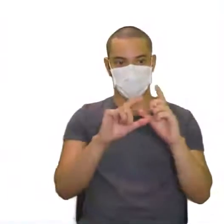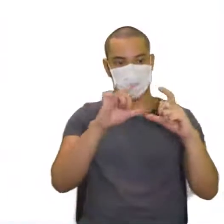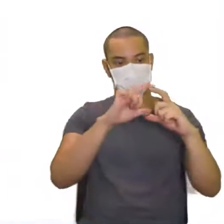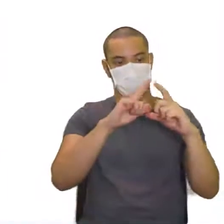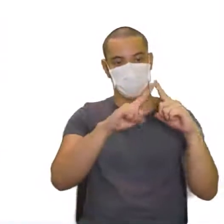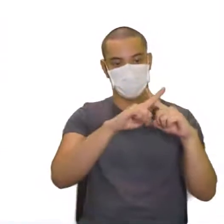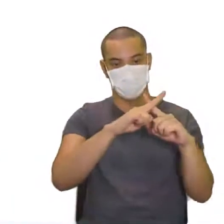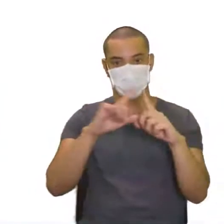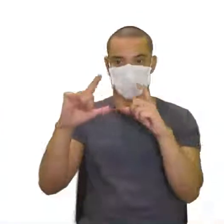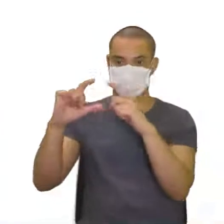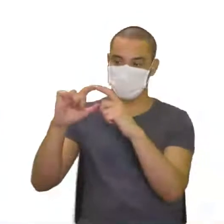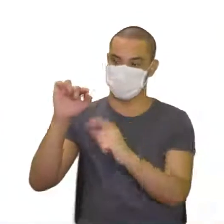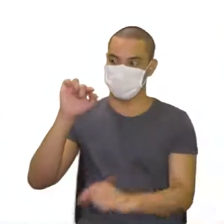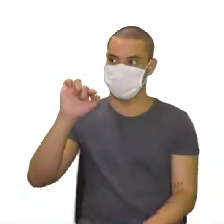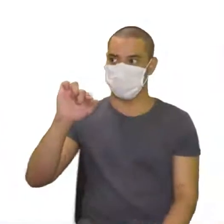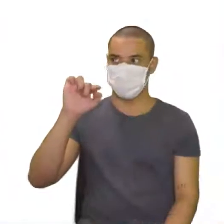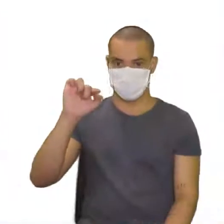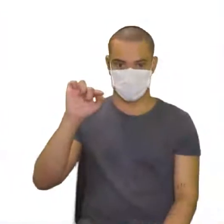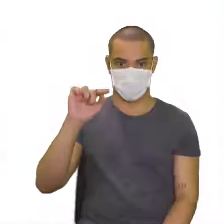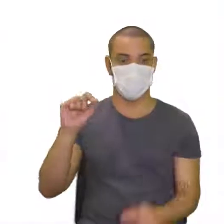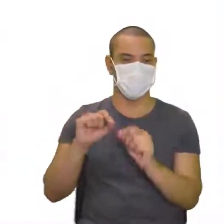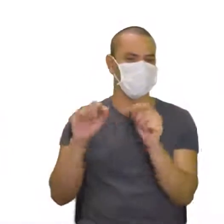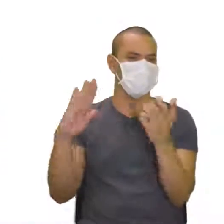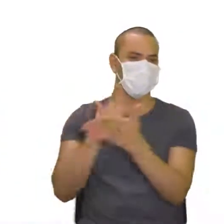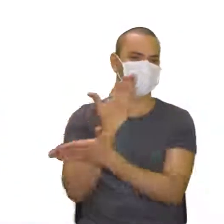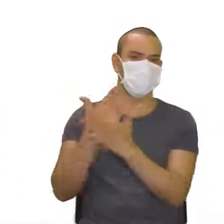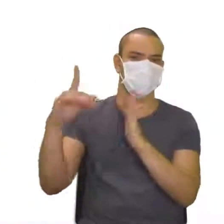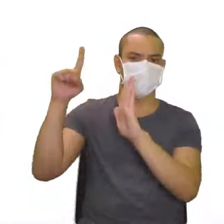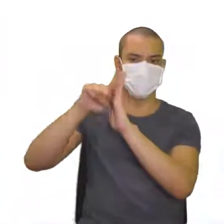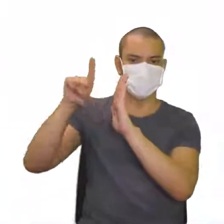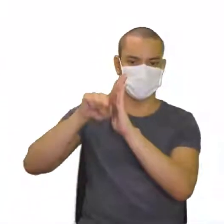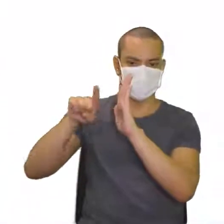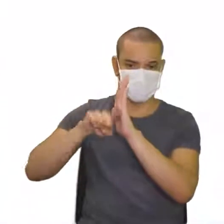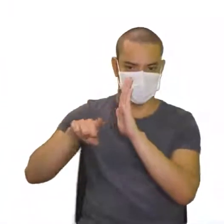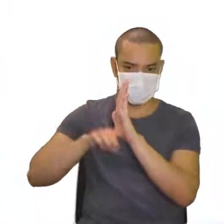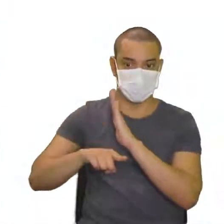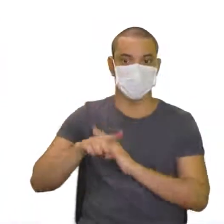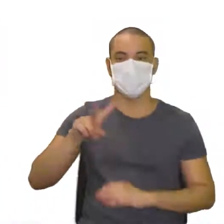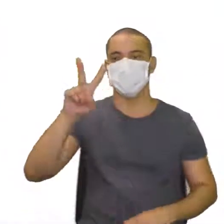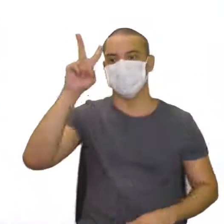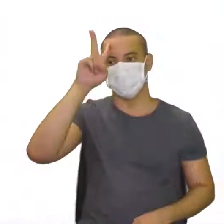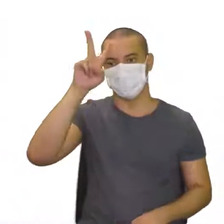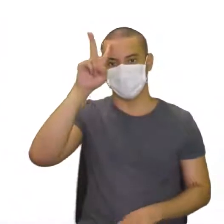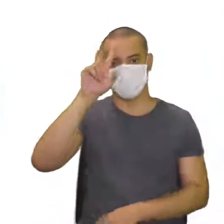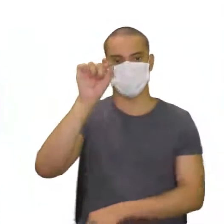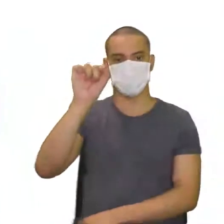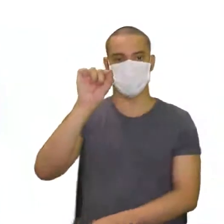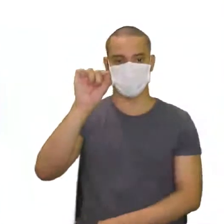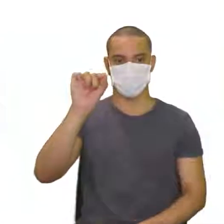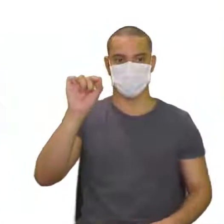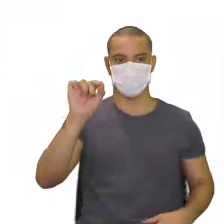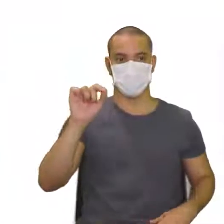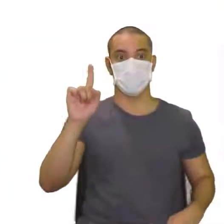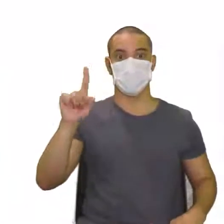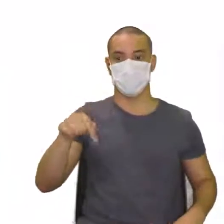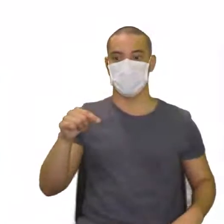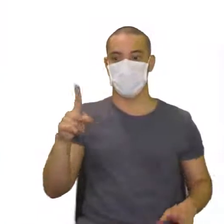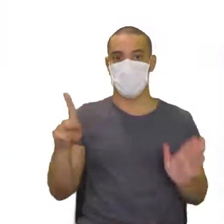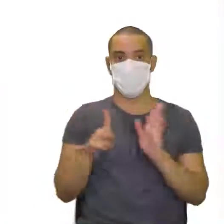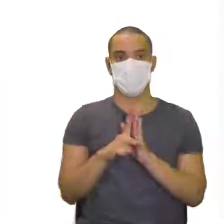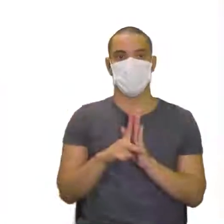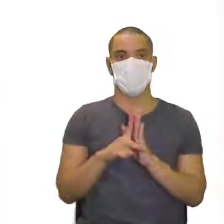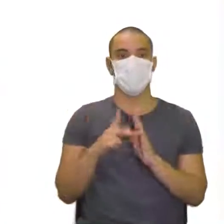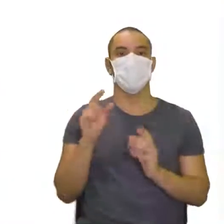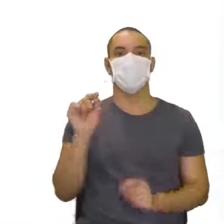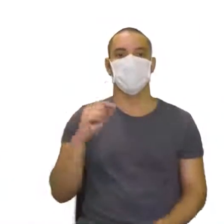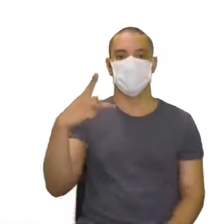Para a gente aí poder fazer algumas questões. E lembrando que esse cara aqui é perpendicular,